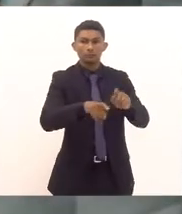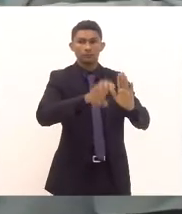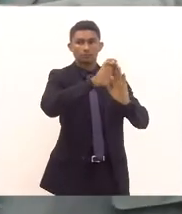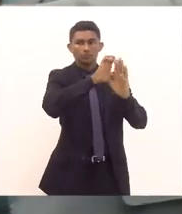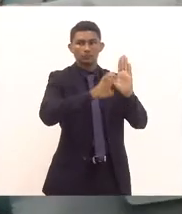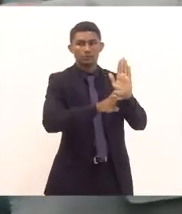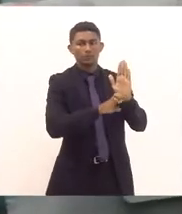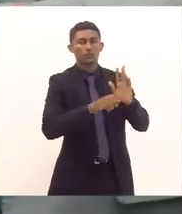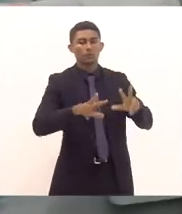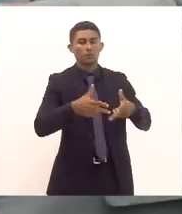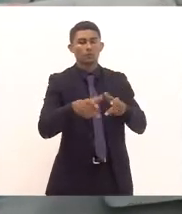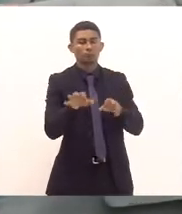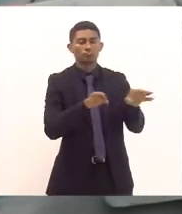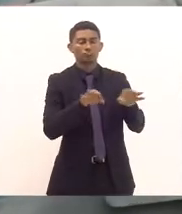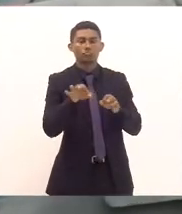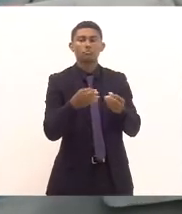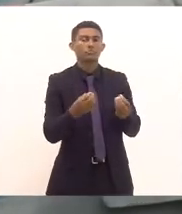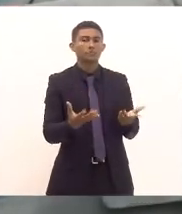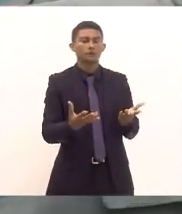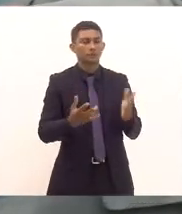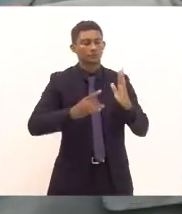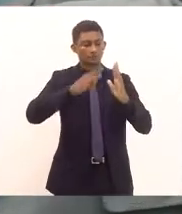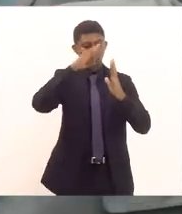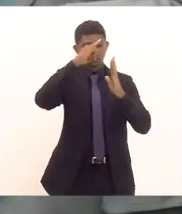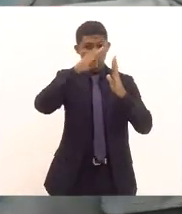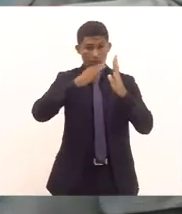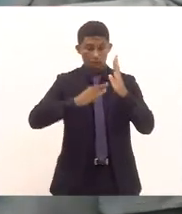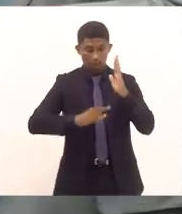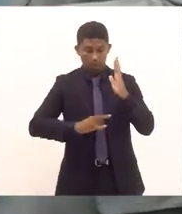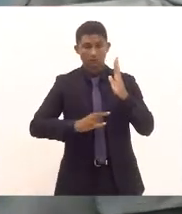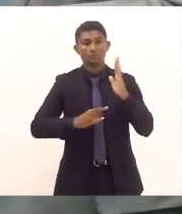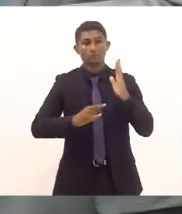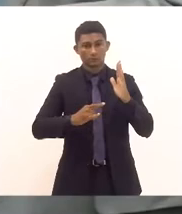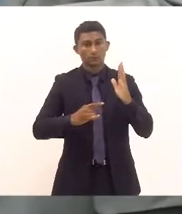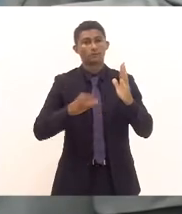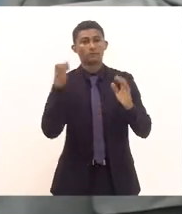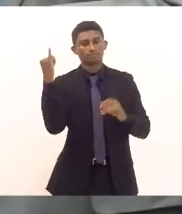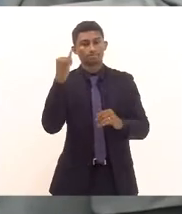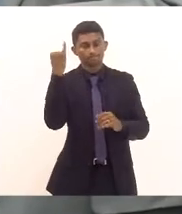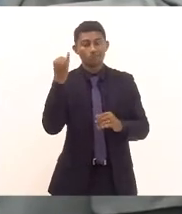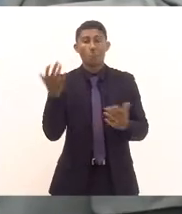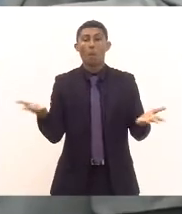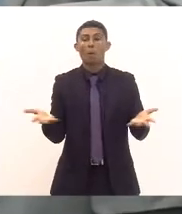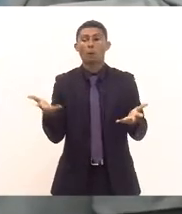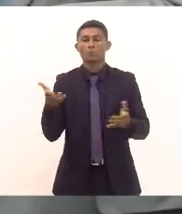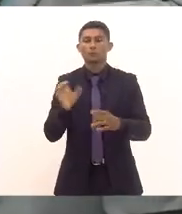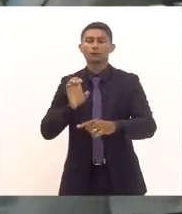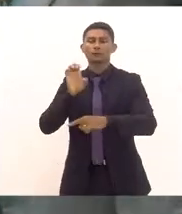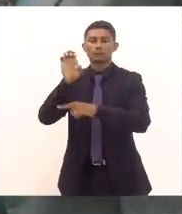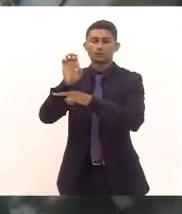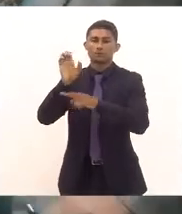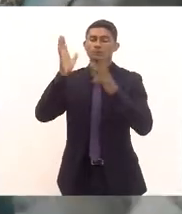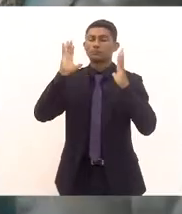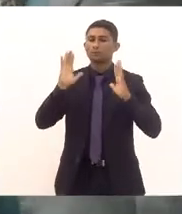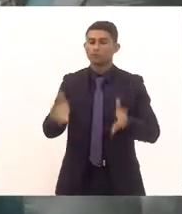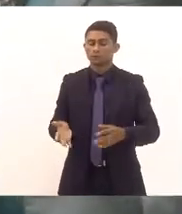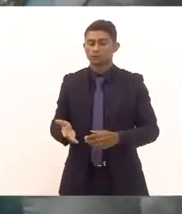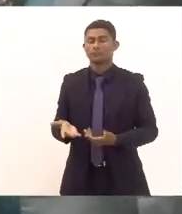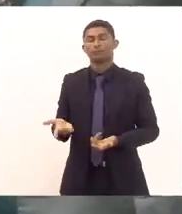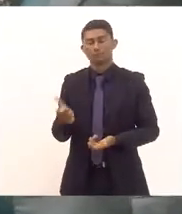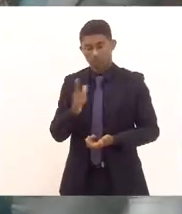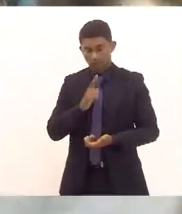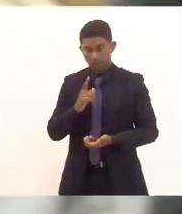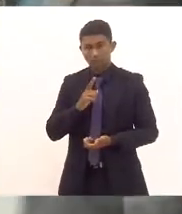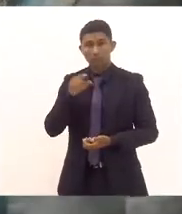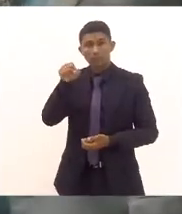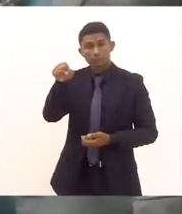possa ver ofícios aos equipamentos que hoje o estado já prever de Atendimento à